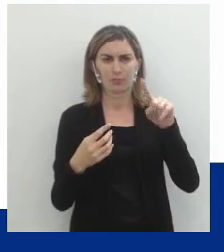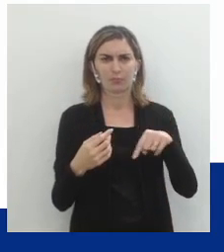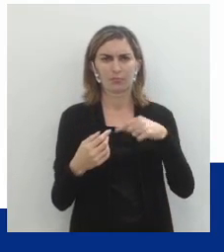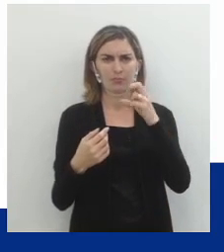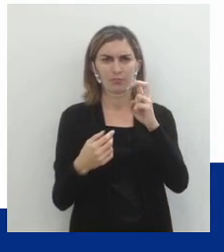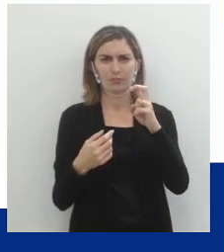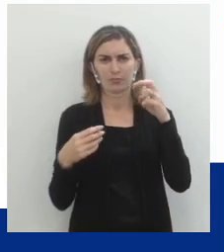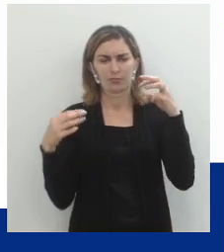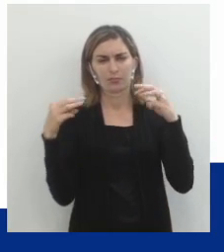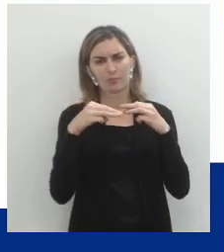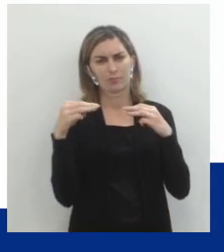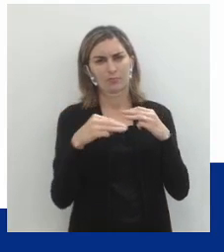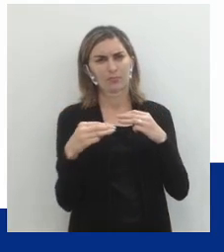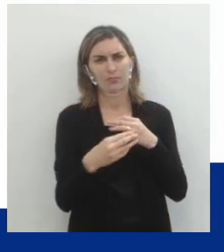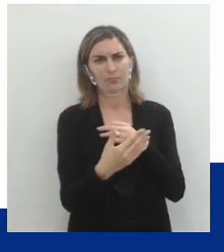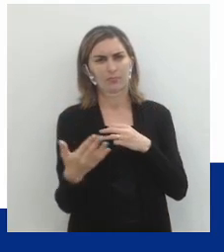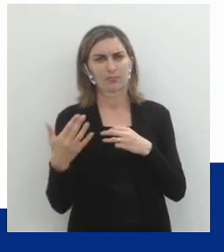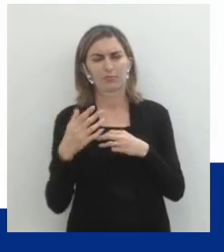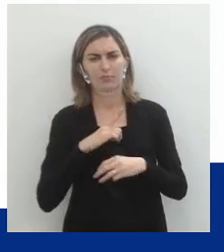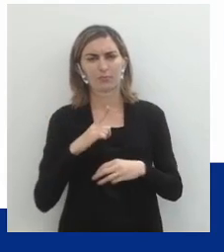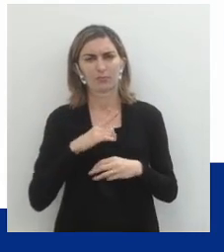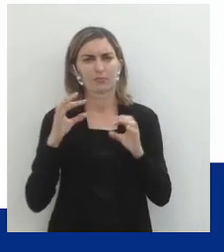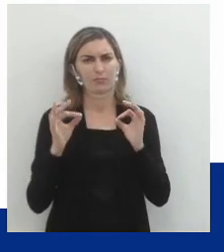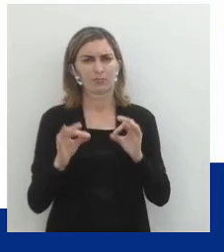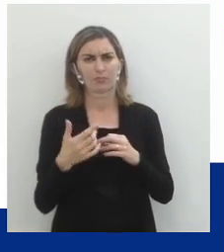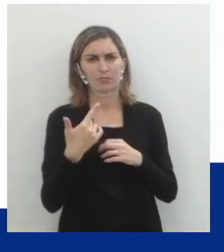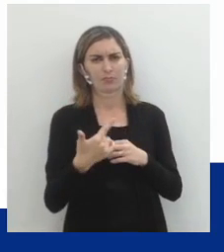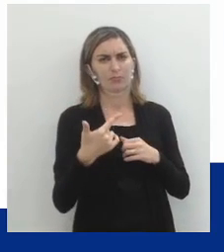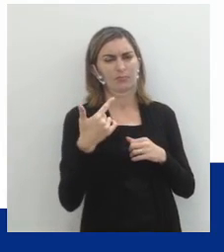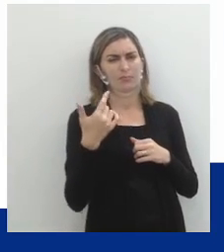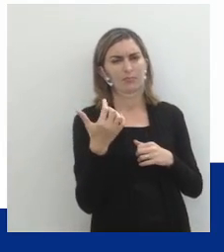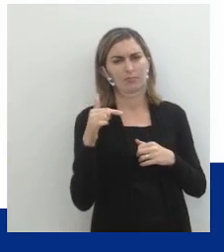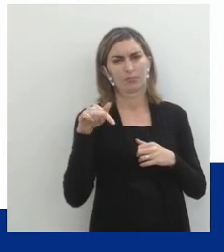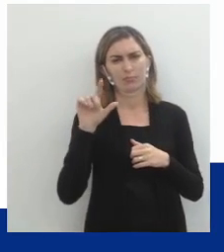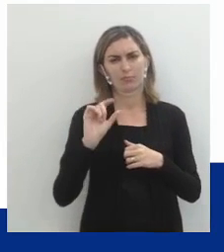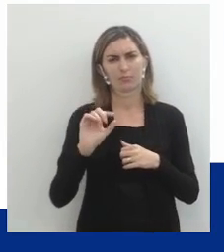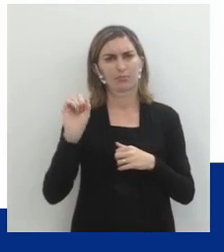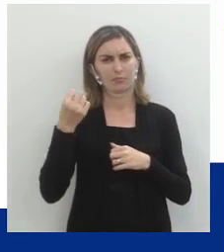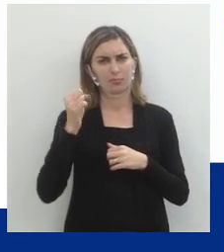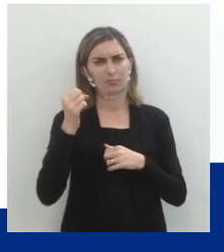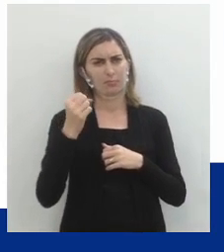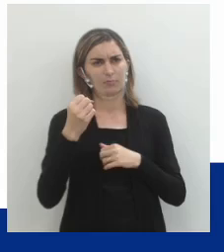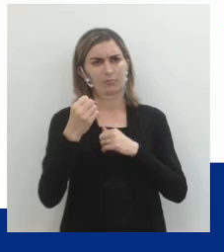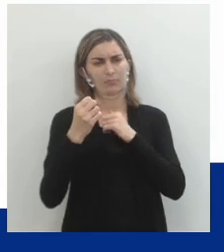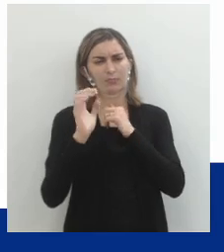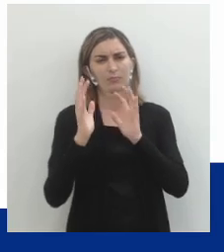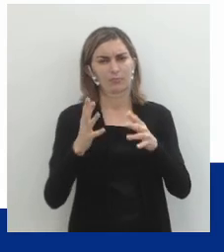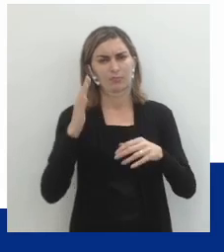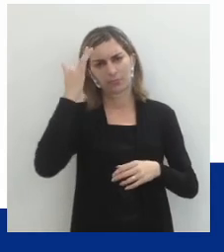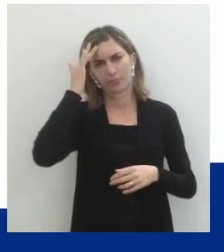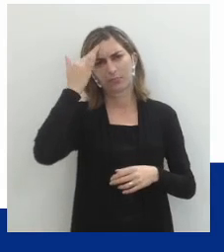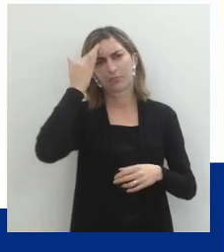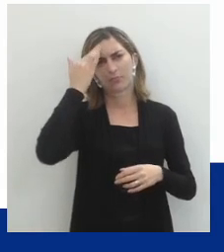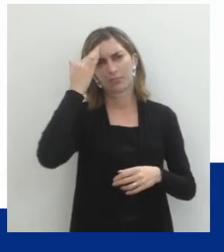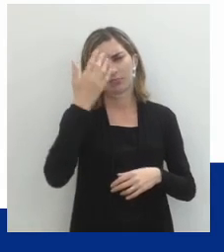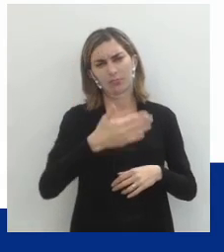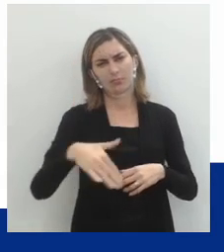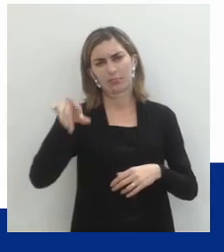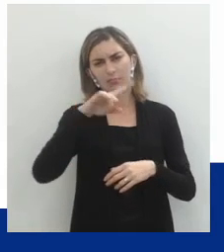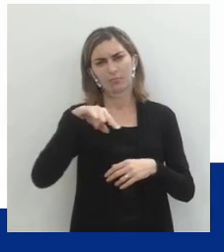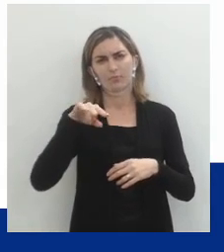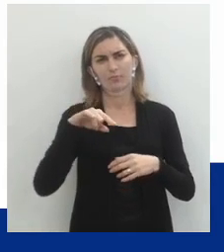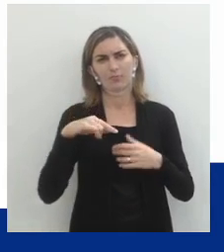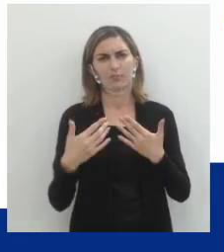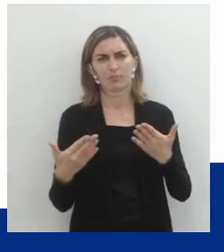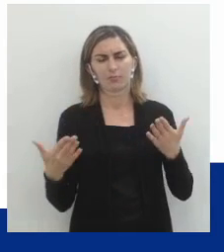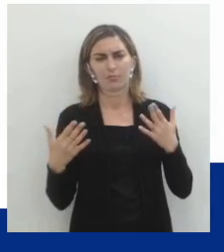4,5 minutos você tem exatamente 270 segundos. Ou seja, eu já entendi que essa minha volta na roda